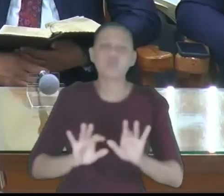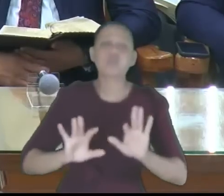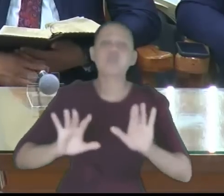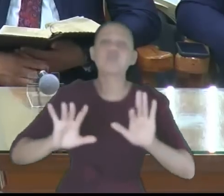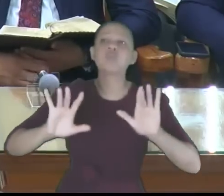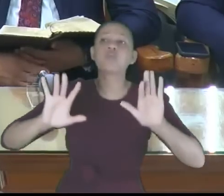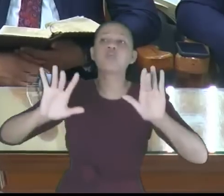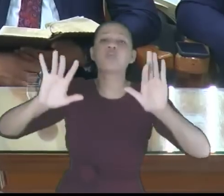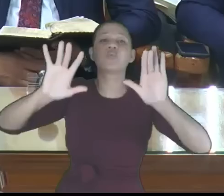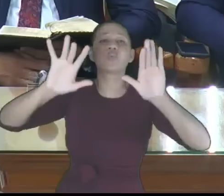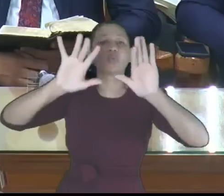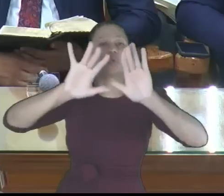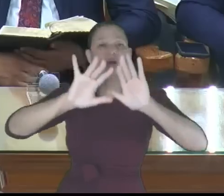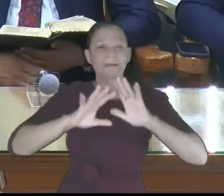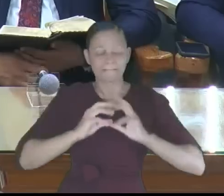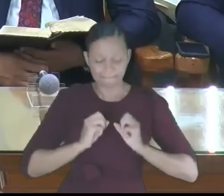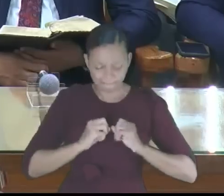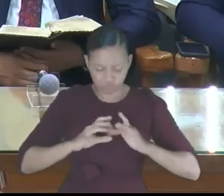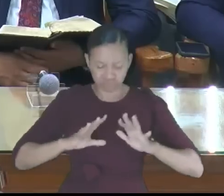da ressurreição, diz que fez...